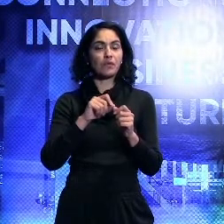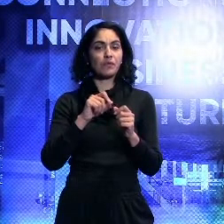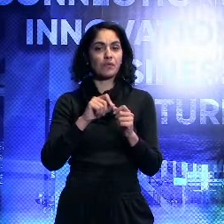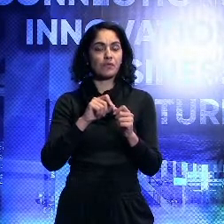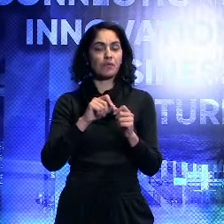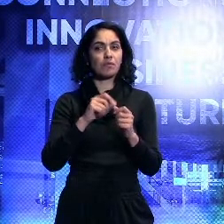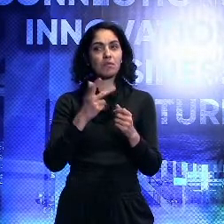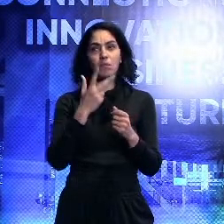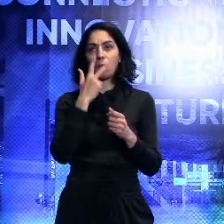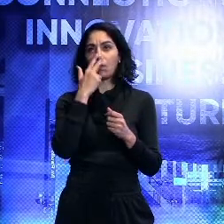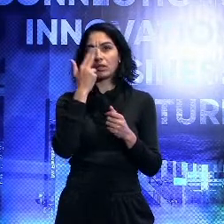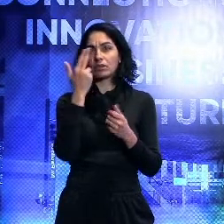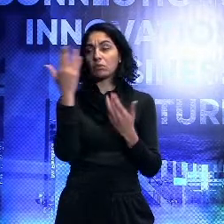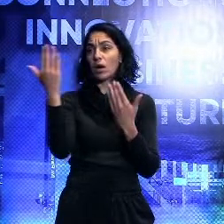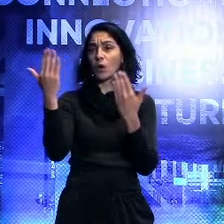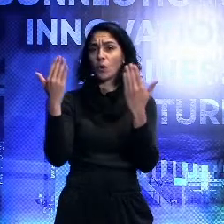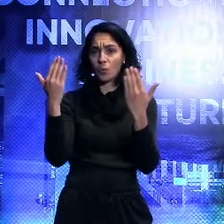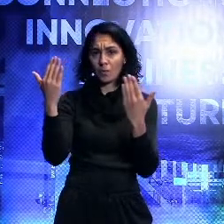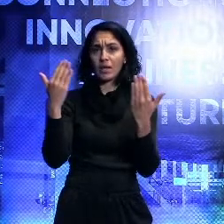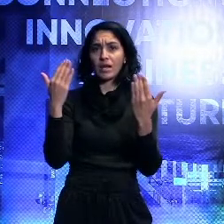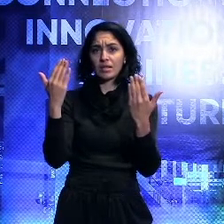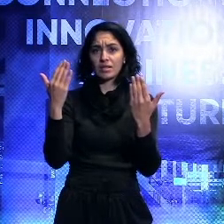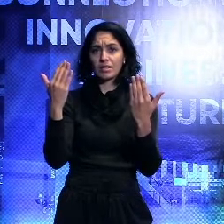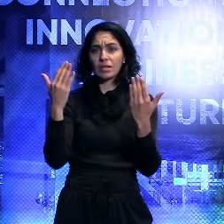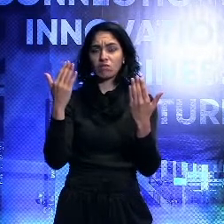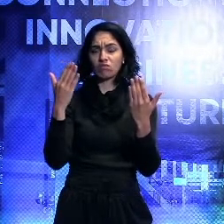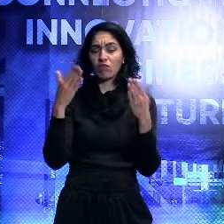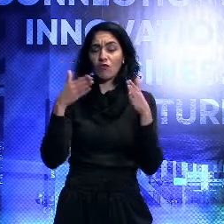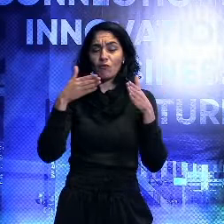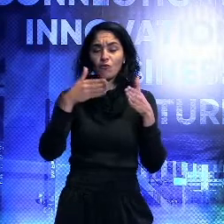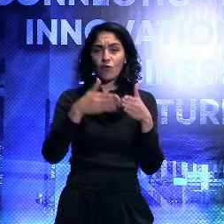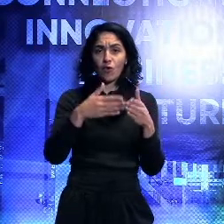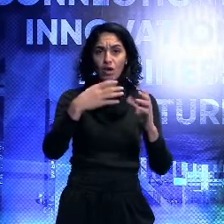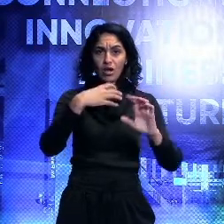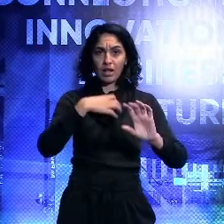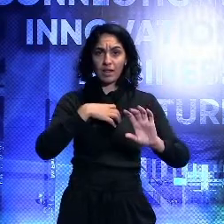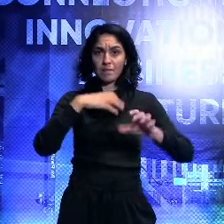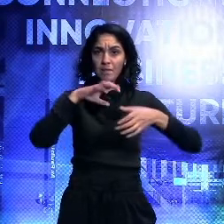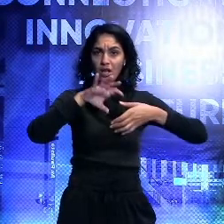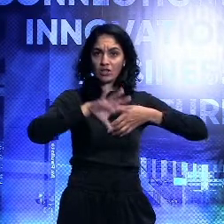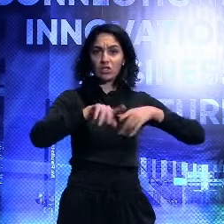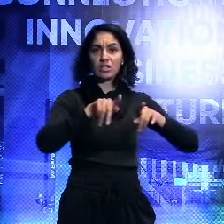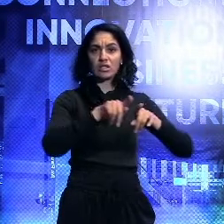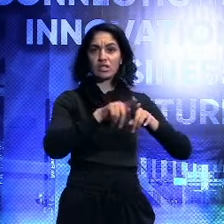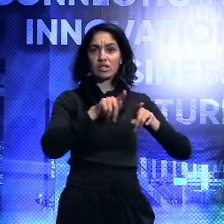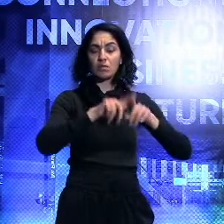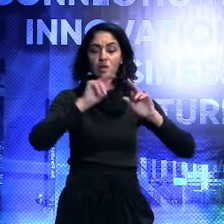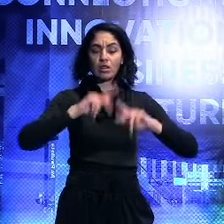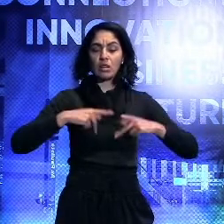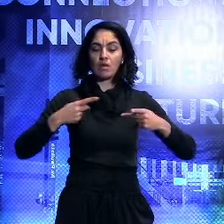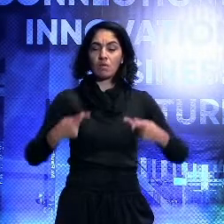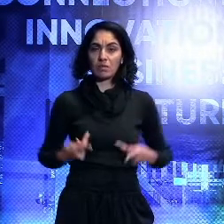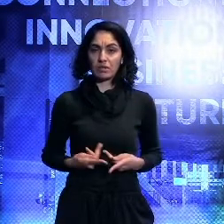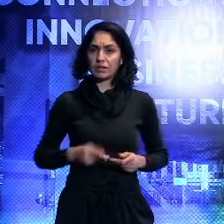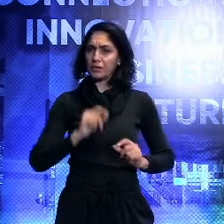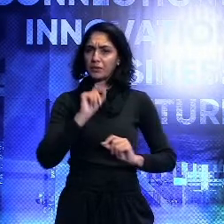ele coloca ênfase nessa questão da empatia e da humanização. Bom, e para que elas servem, né?